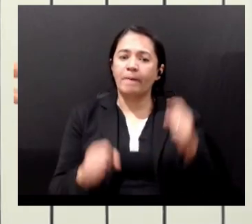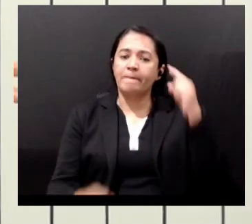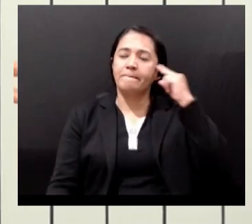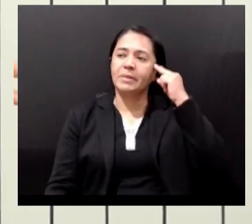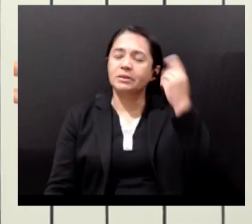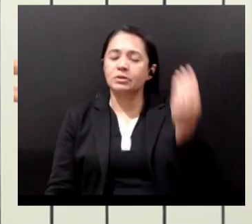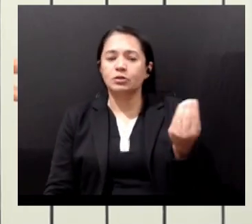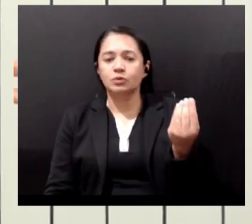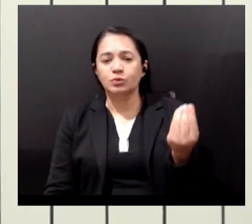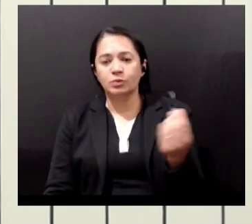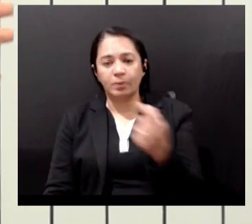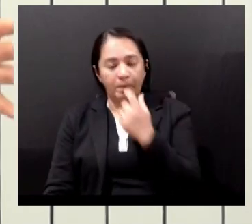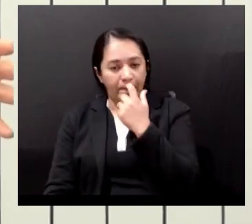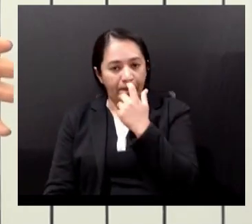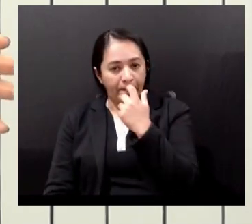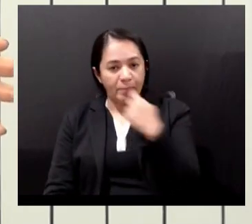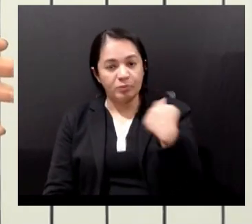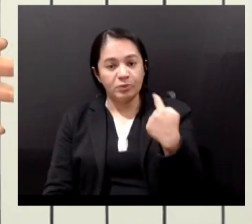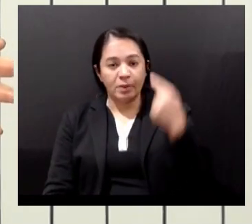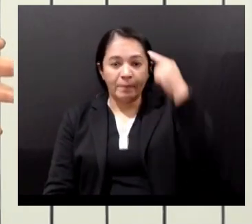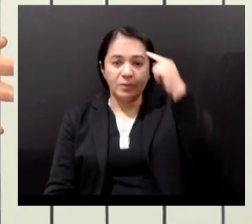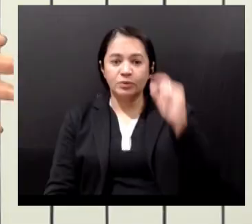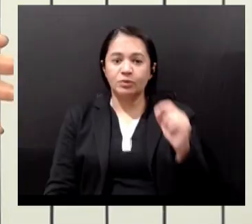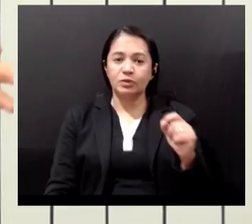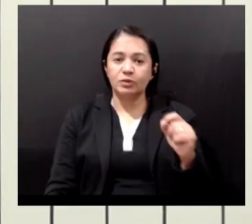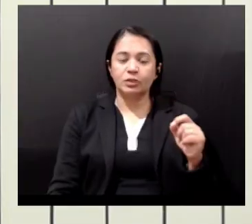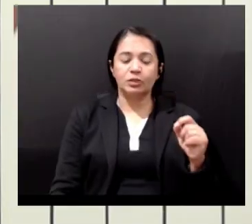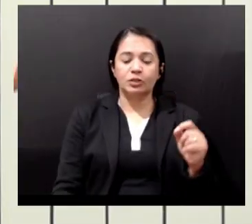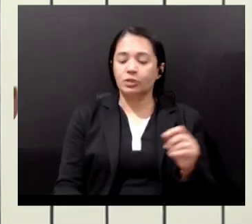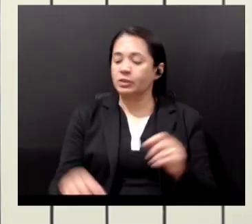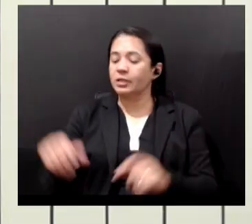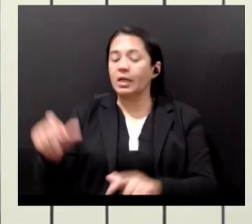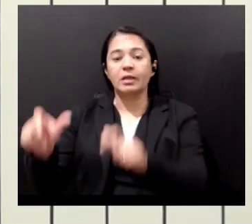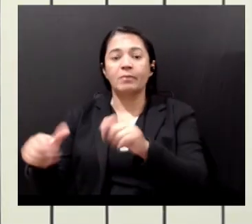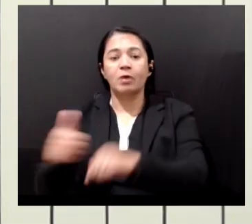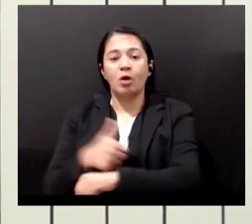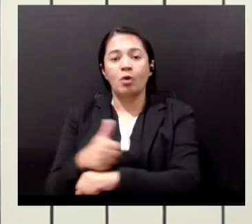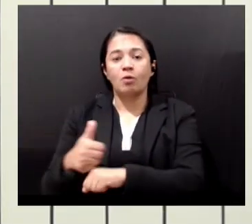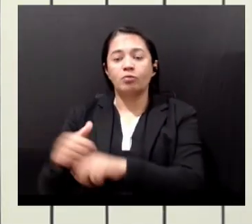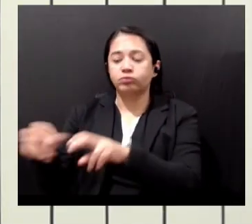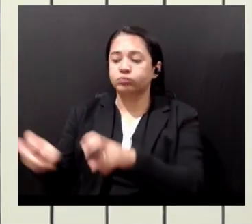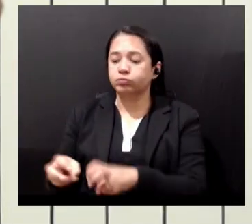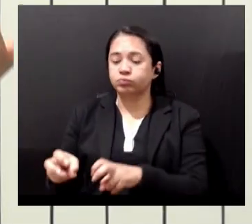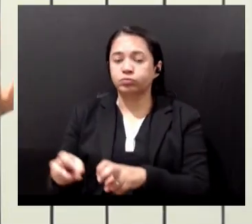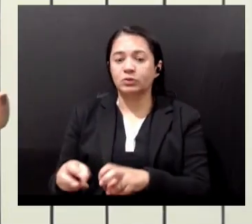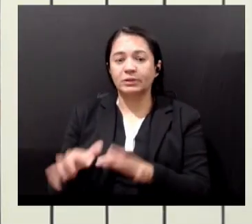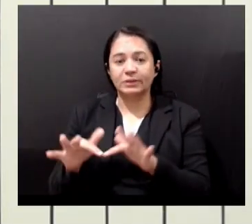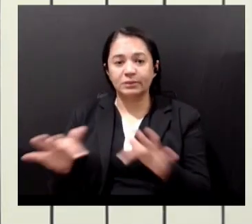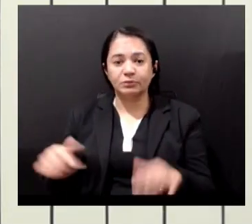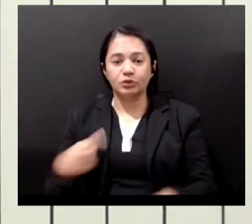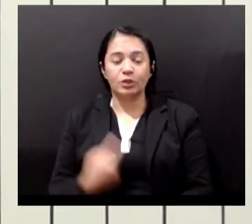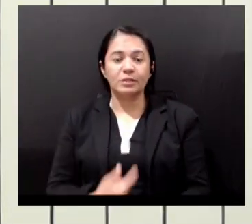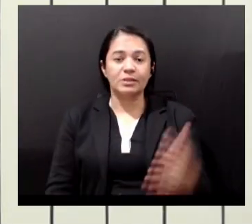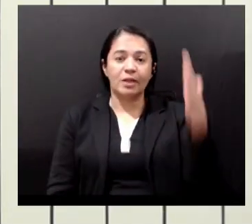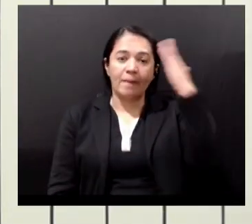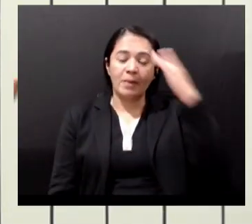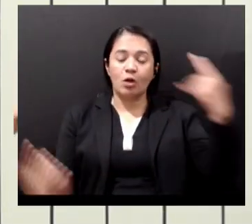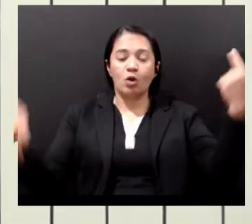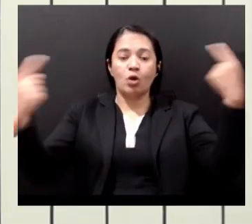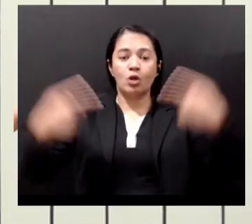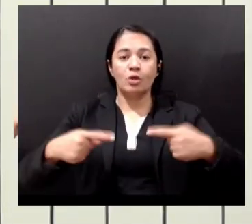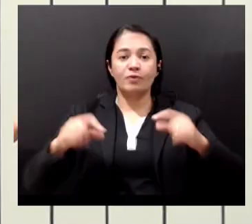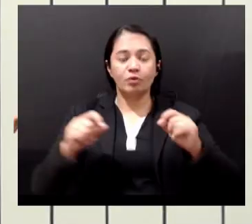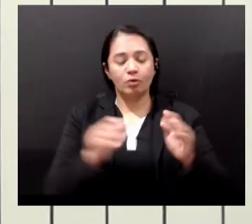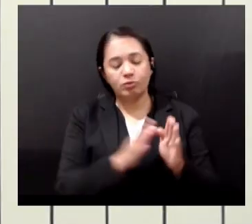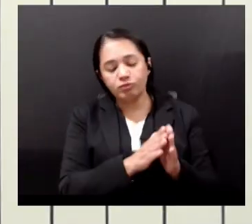pode pensar, até porque quando a gente pensa nos pequenos produtores médios, a gente sabe que é um grande desafio lidar, por exemplo,